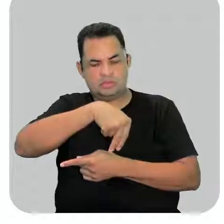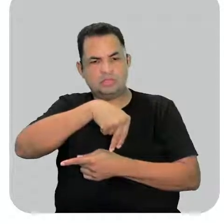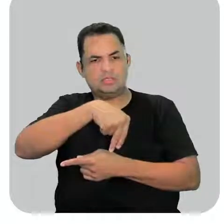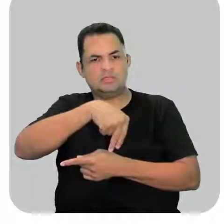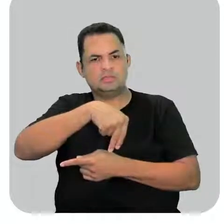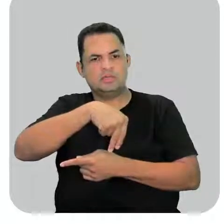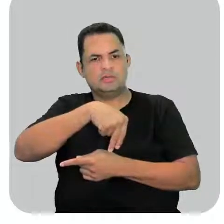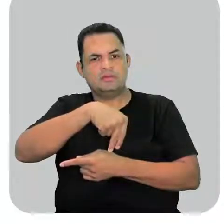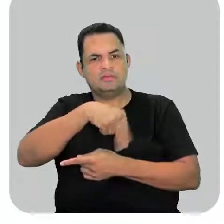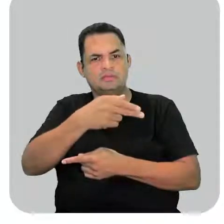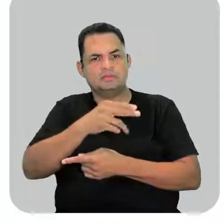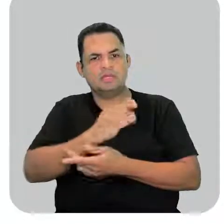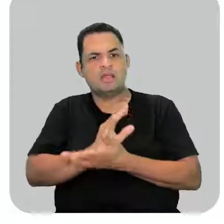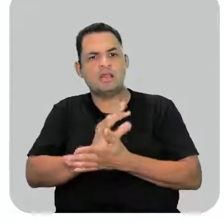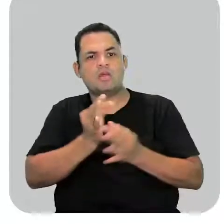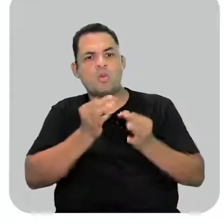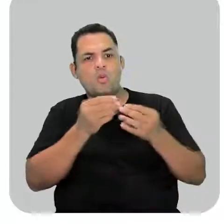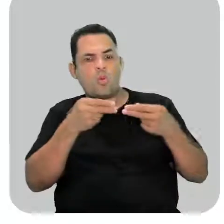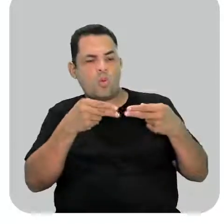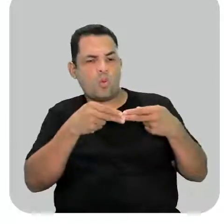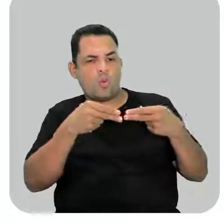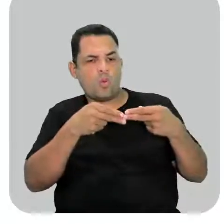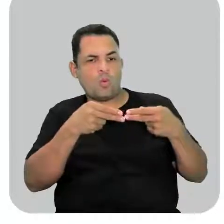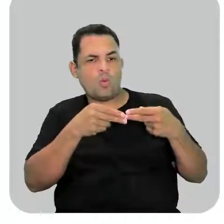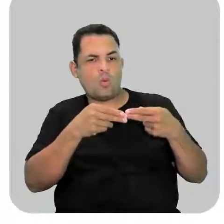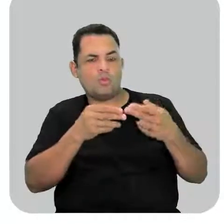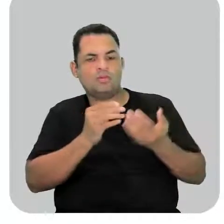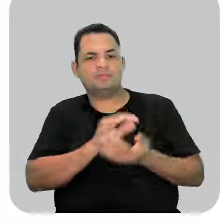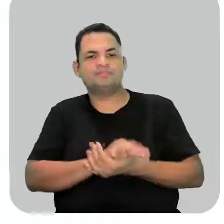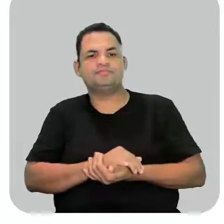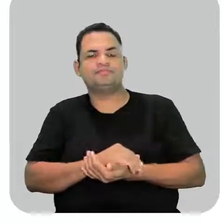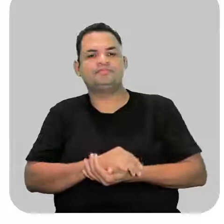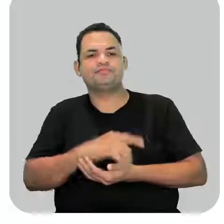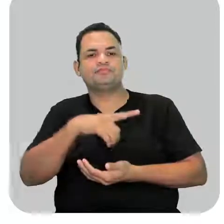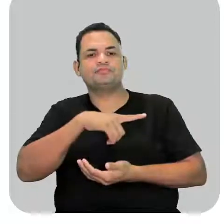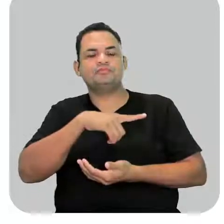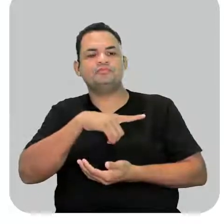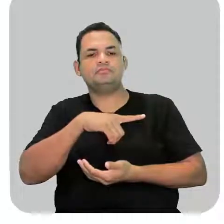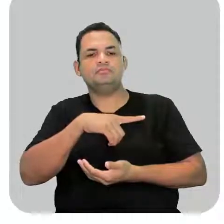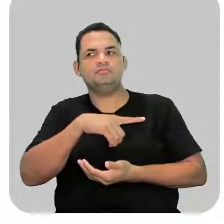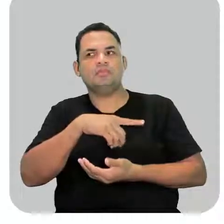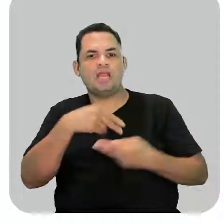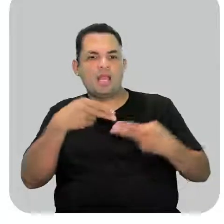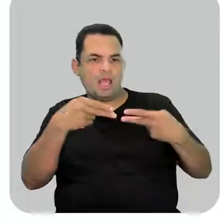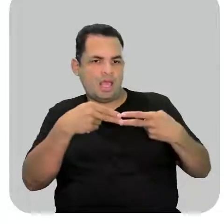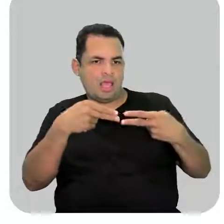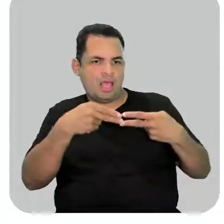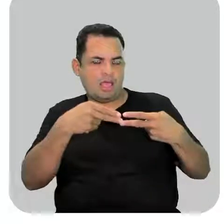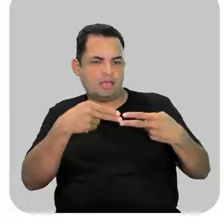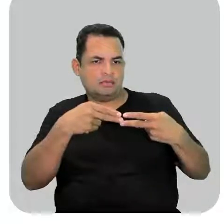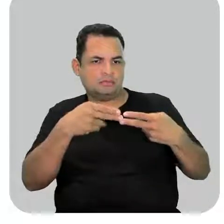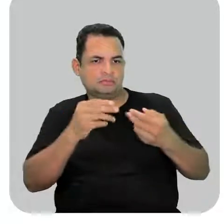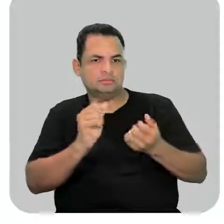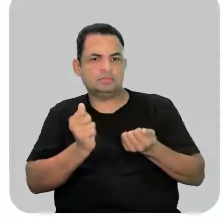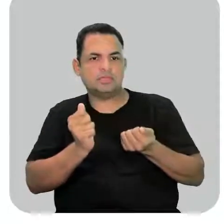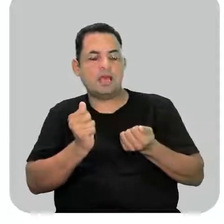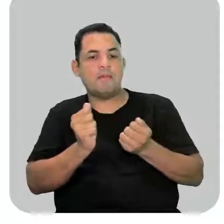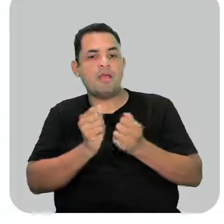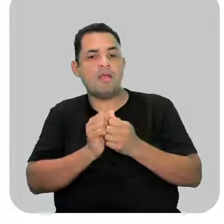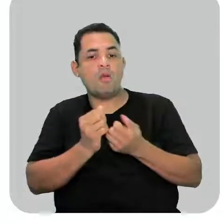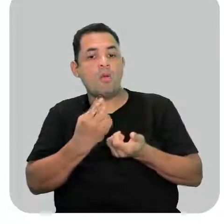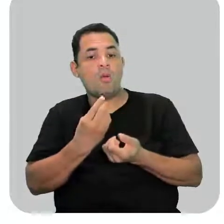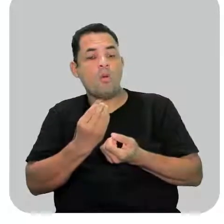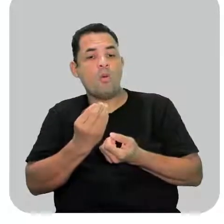grupos orgânicos que vão vir. E sempre vai ocorrer a ligação dupla acompanhada de uma ligação dativa